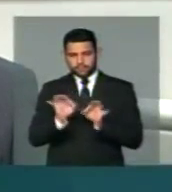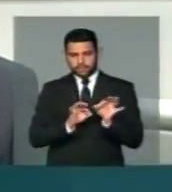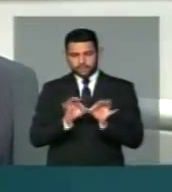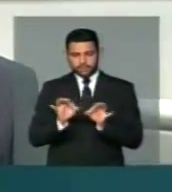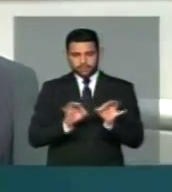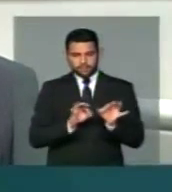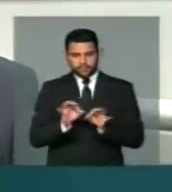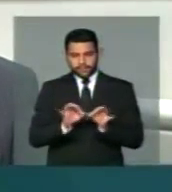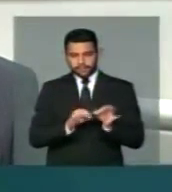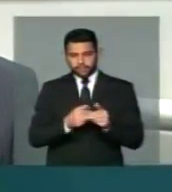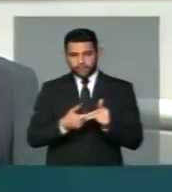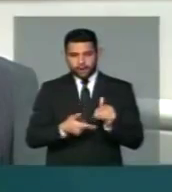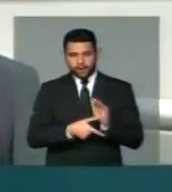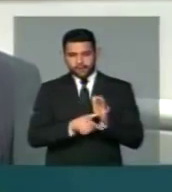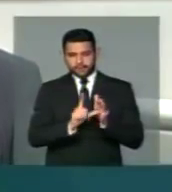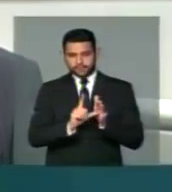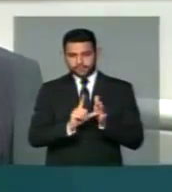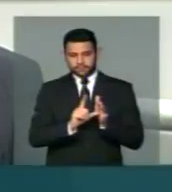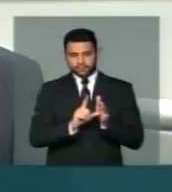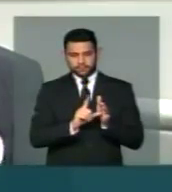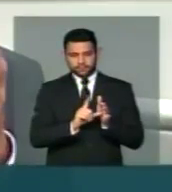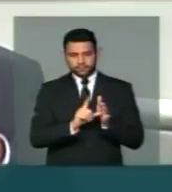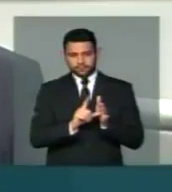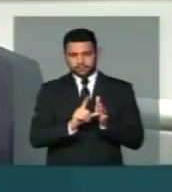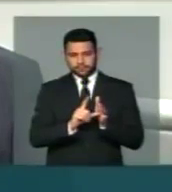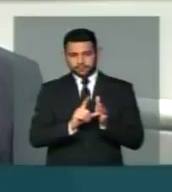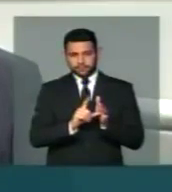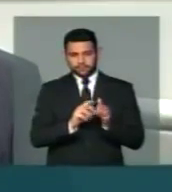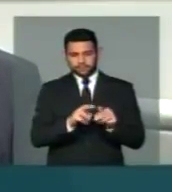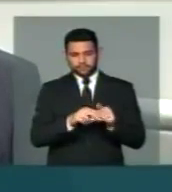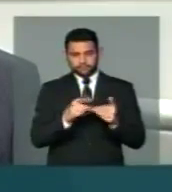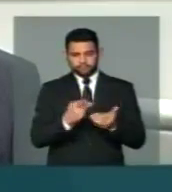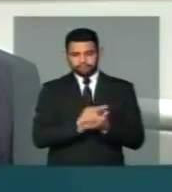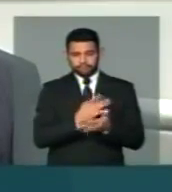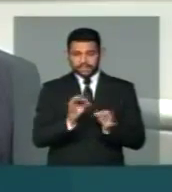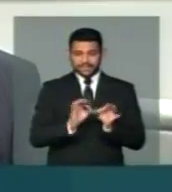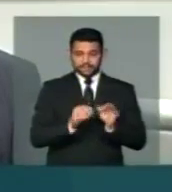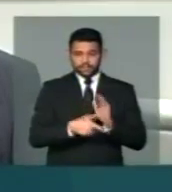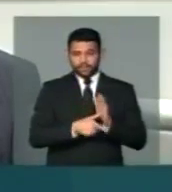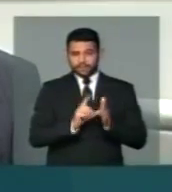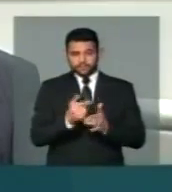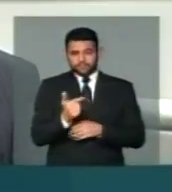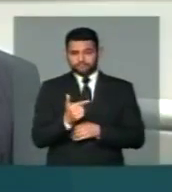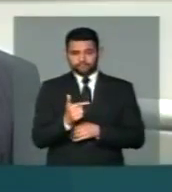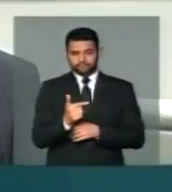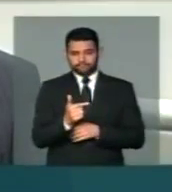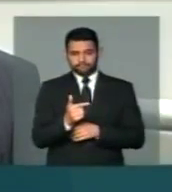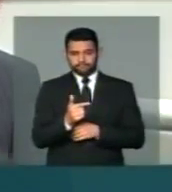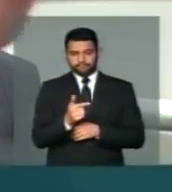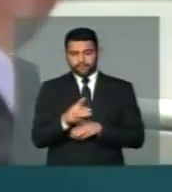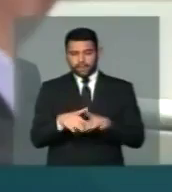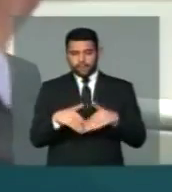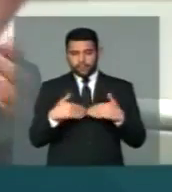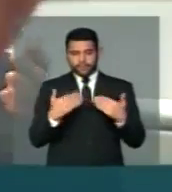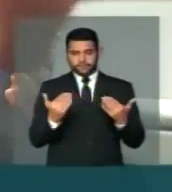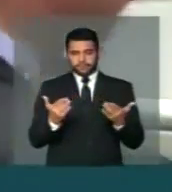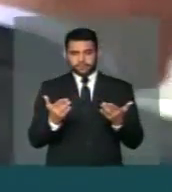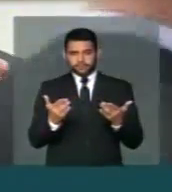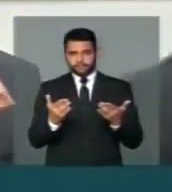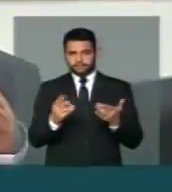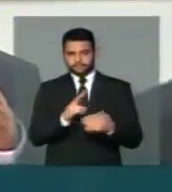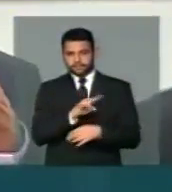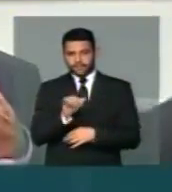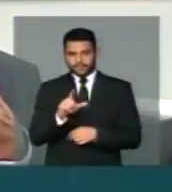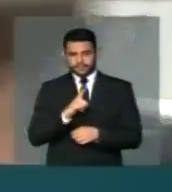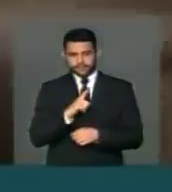planejamento incipiente ou infeliz. Então, quando vai